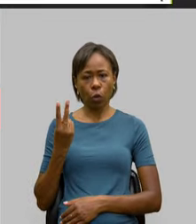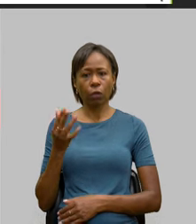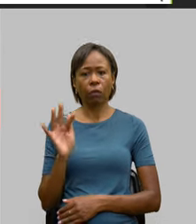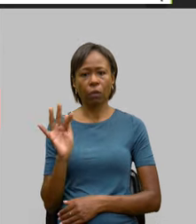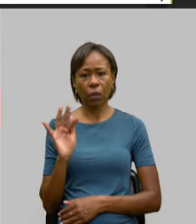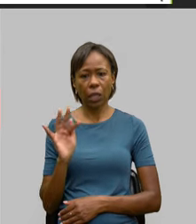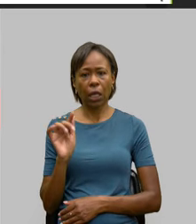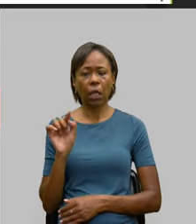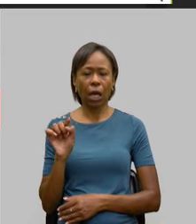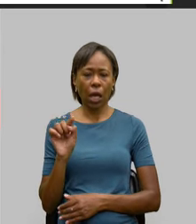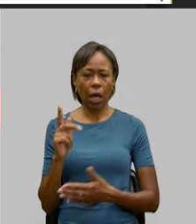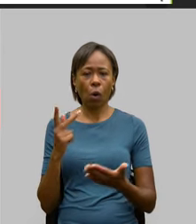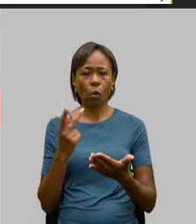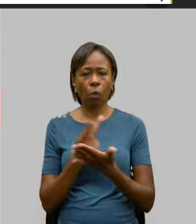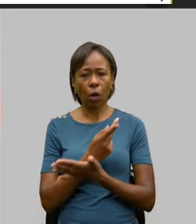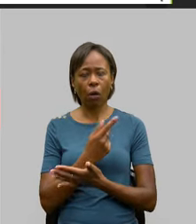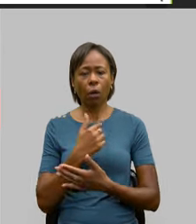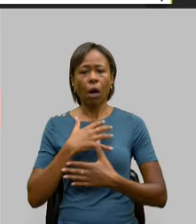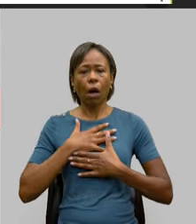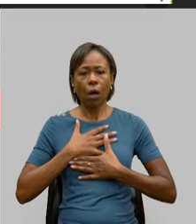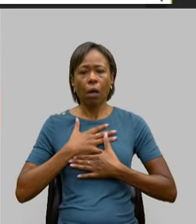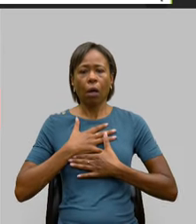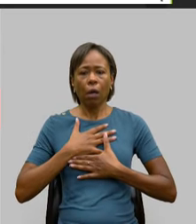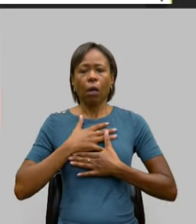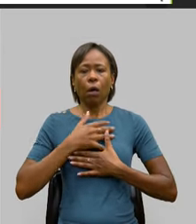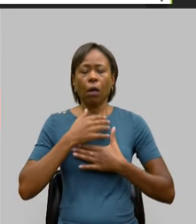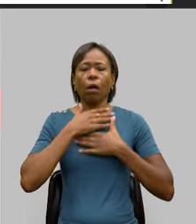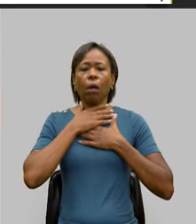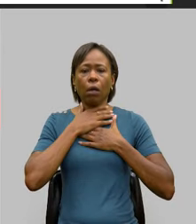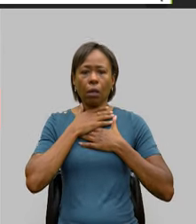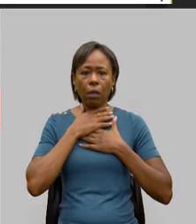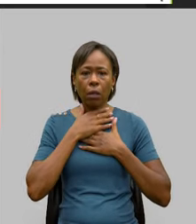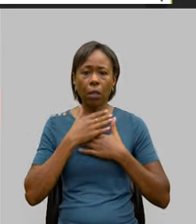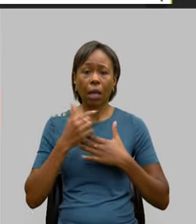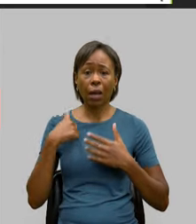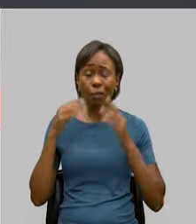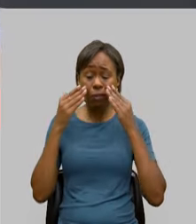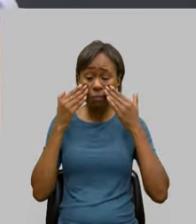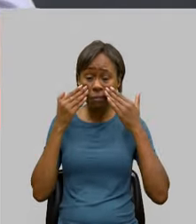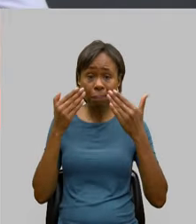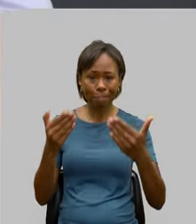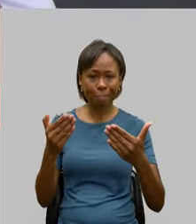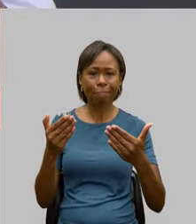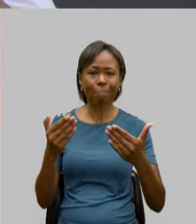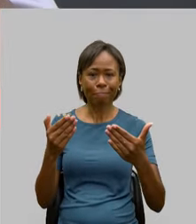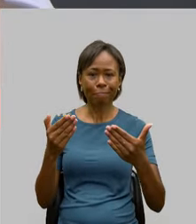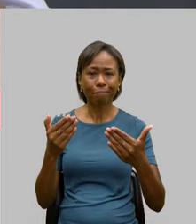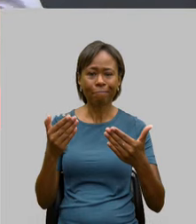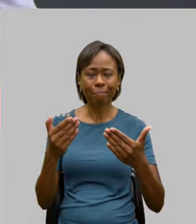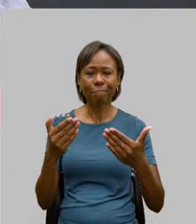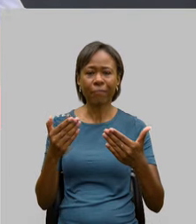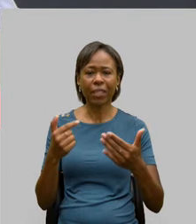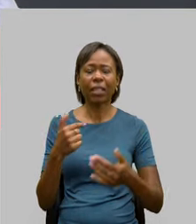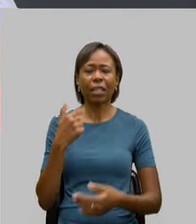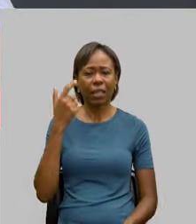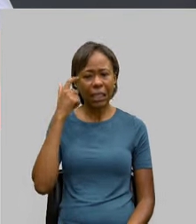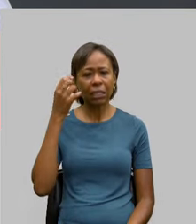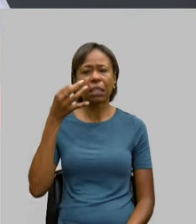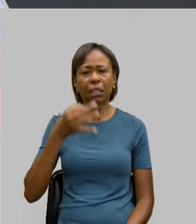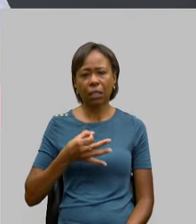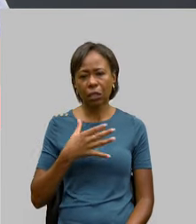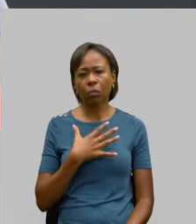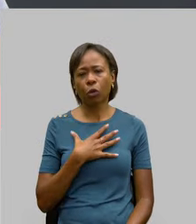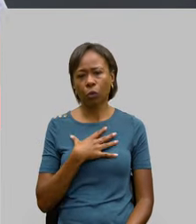e bronco aspirou na minha frente eu eu tenho certeza gente que o meu filho ficou muito